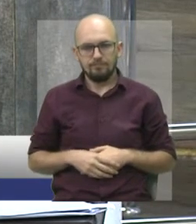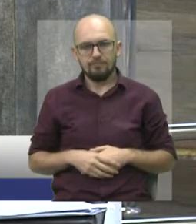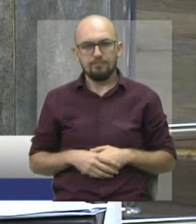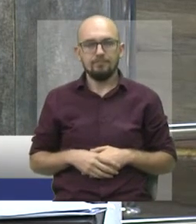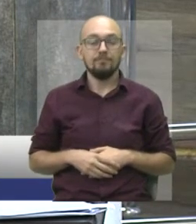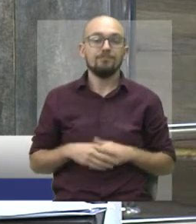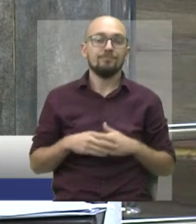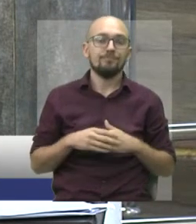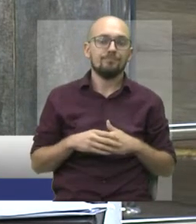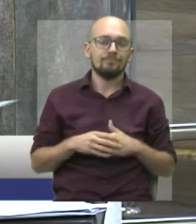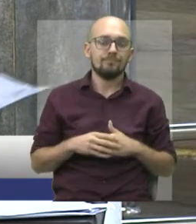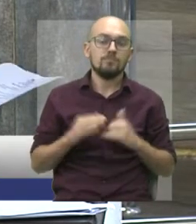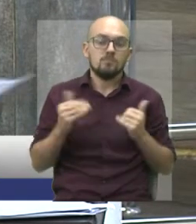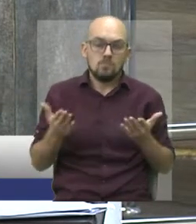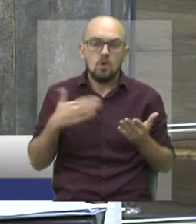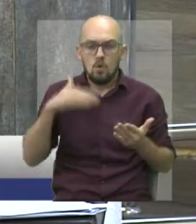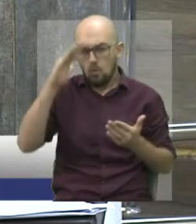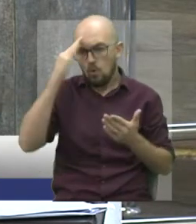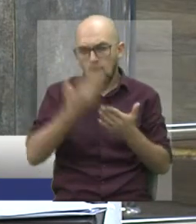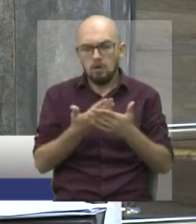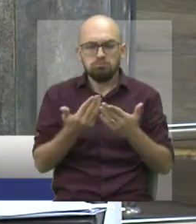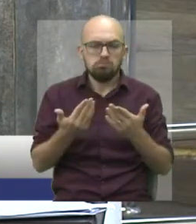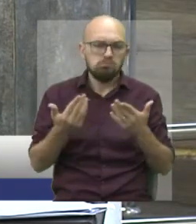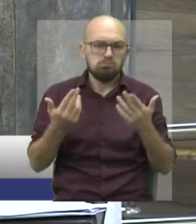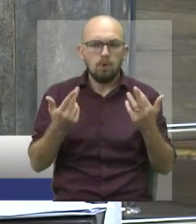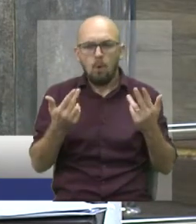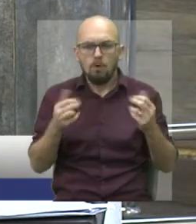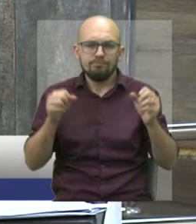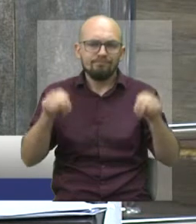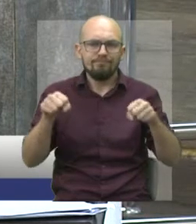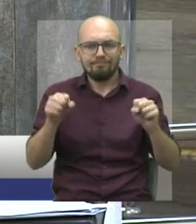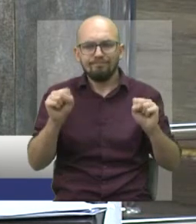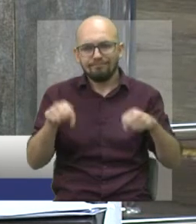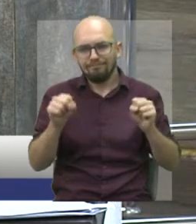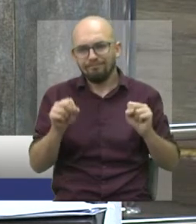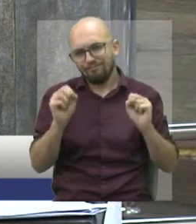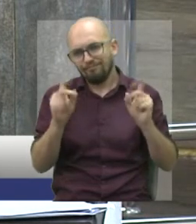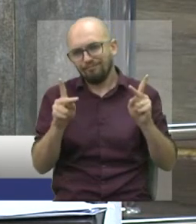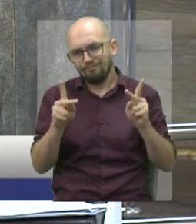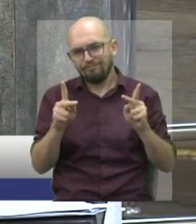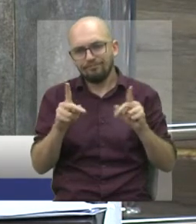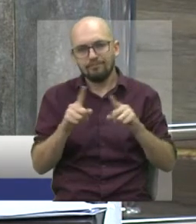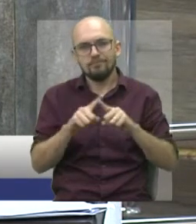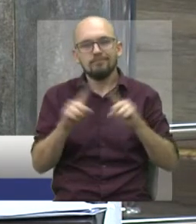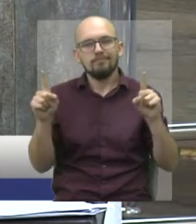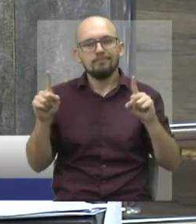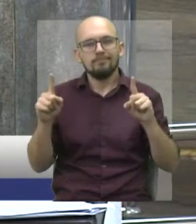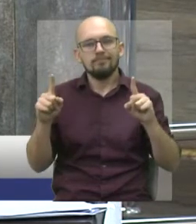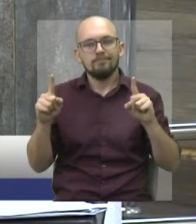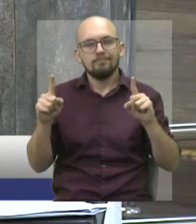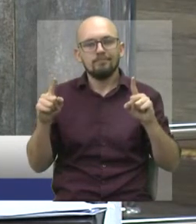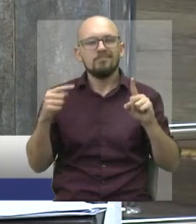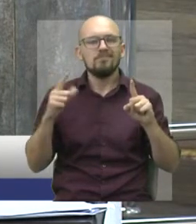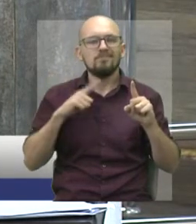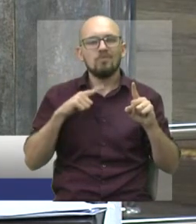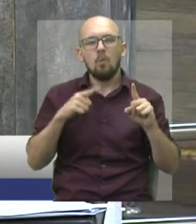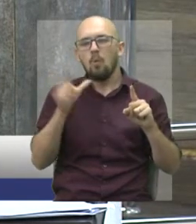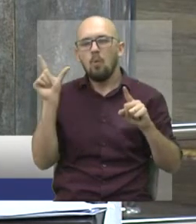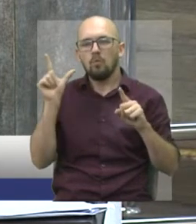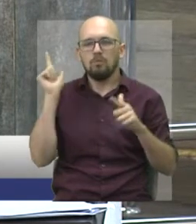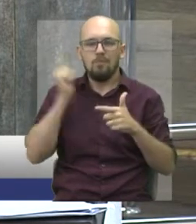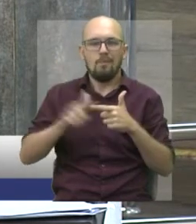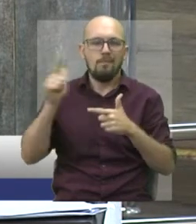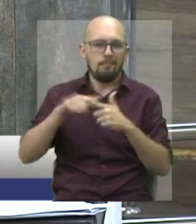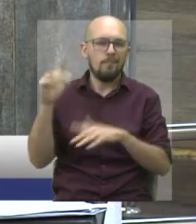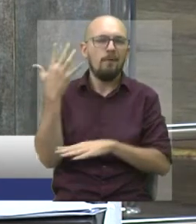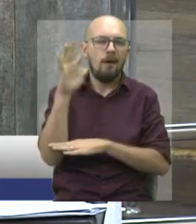Então, eu acredito que sim também. Porque eu até tenho um outro problema aí com uma árvore, que